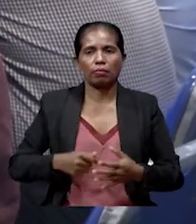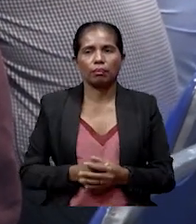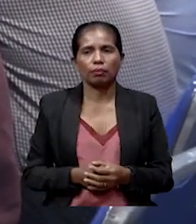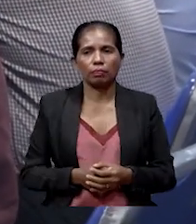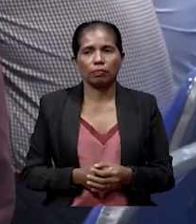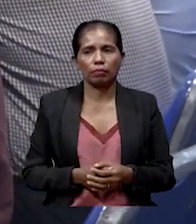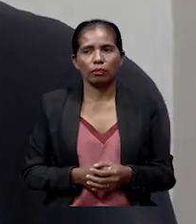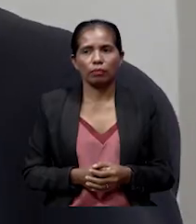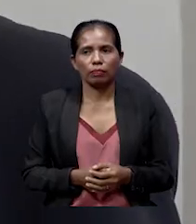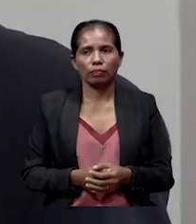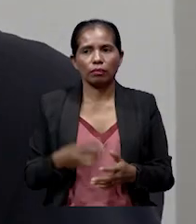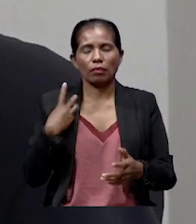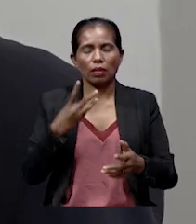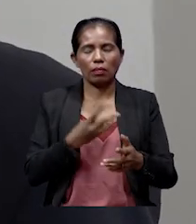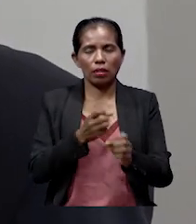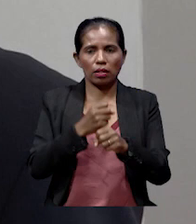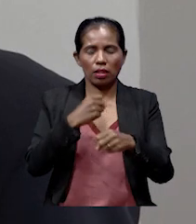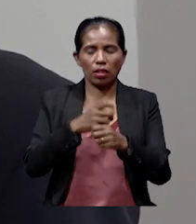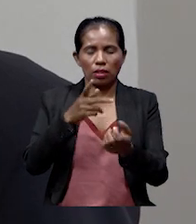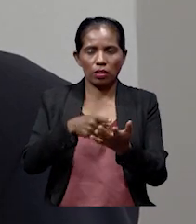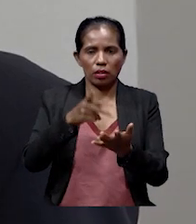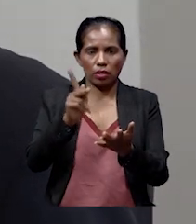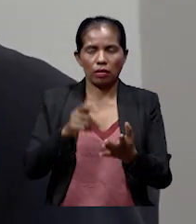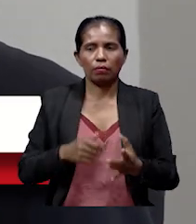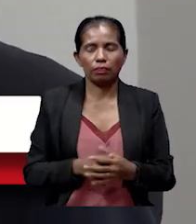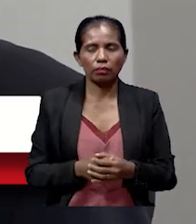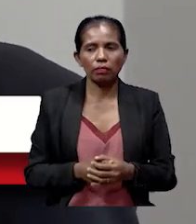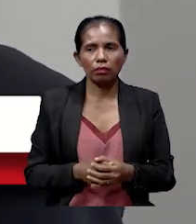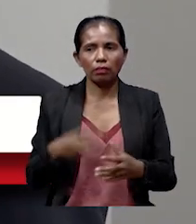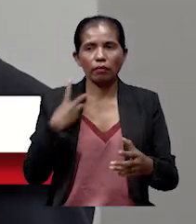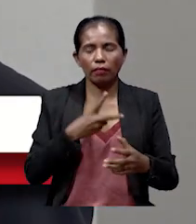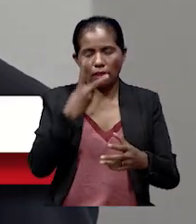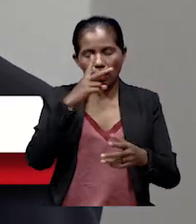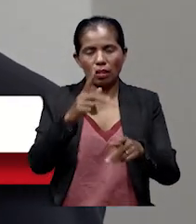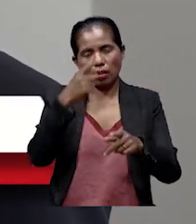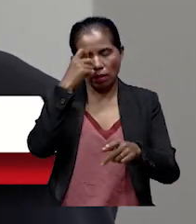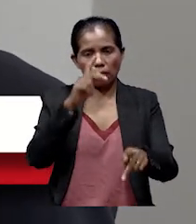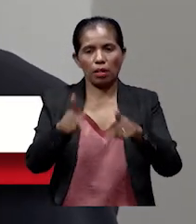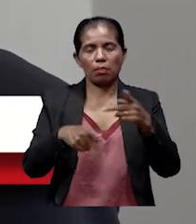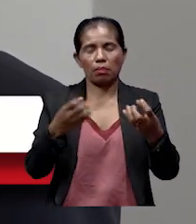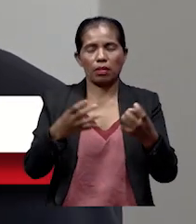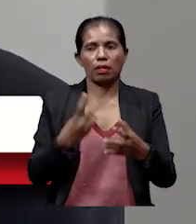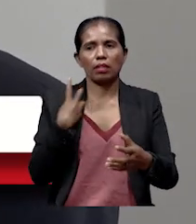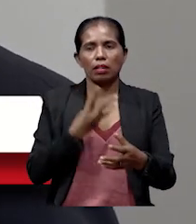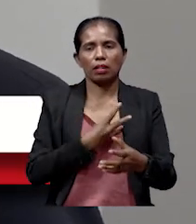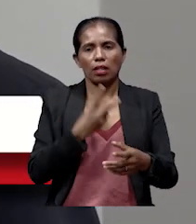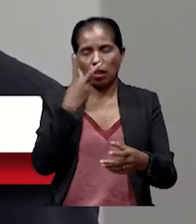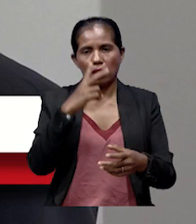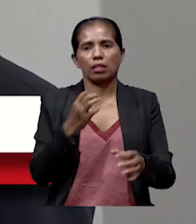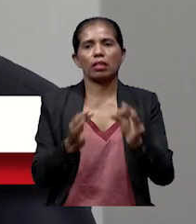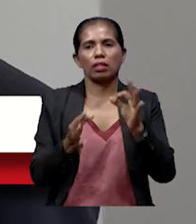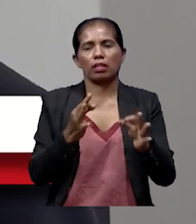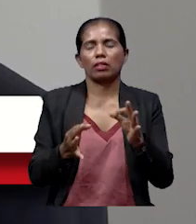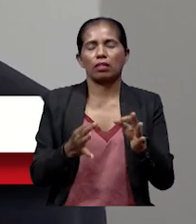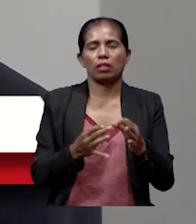cima? A mim se halo verificação. Legal? Né, Itahare também é barato, né? Itahare toque se ia